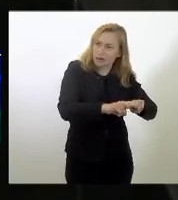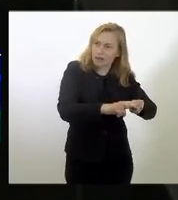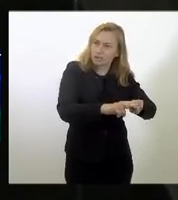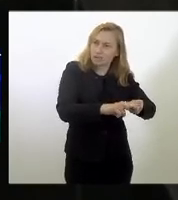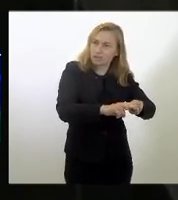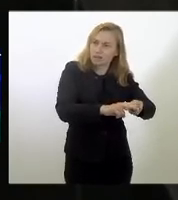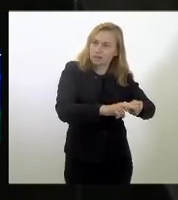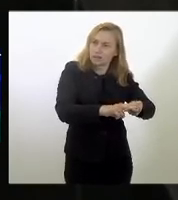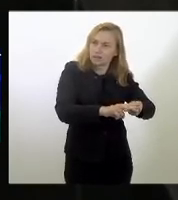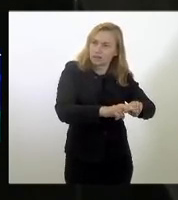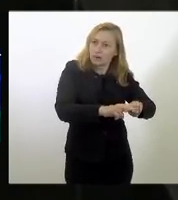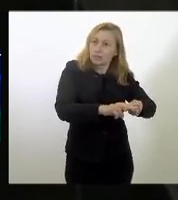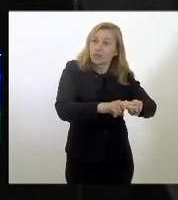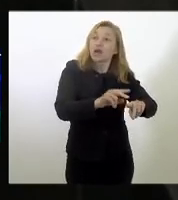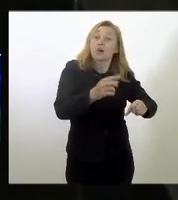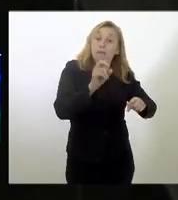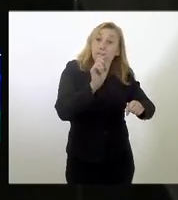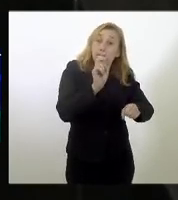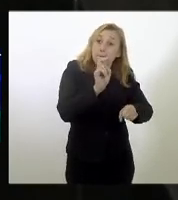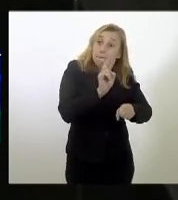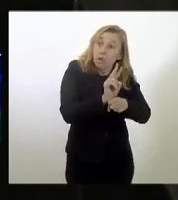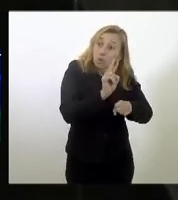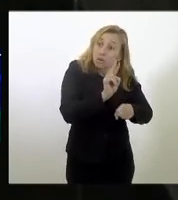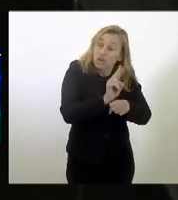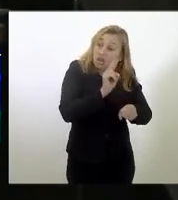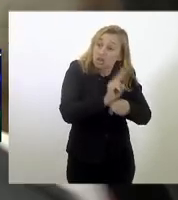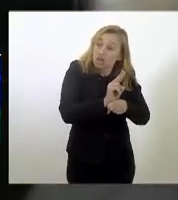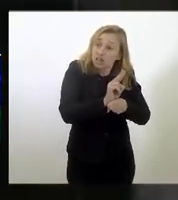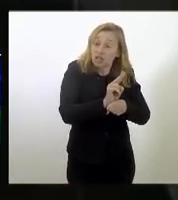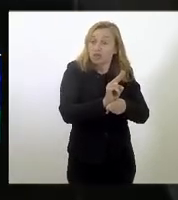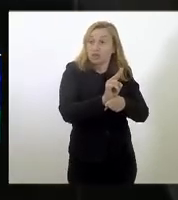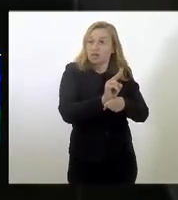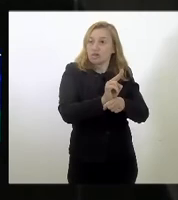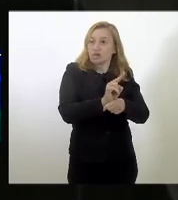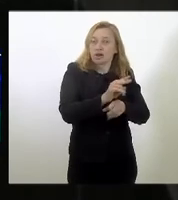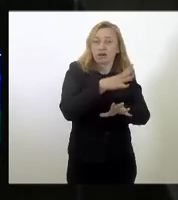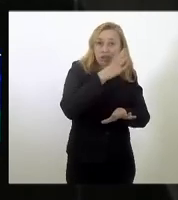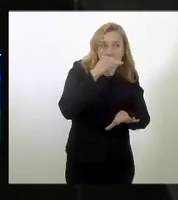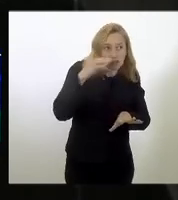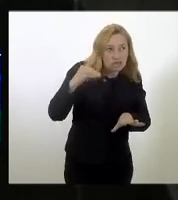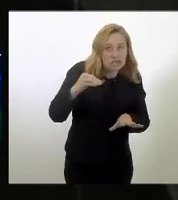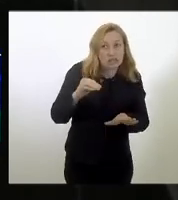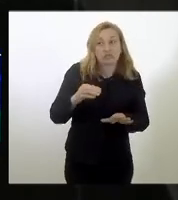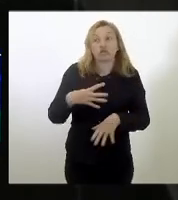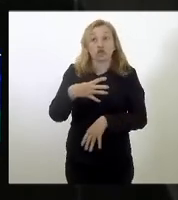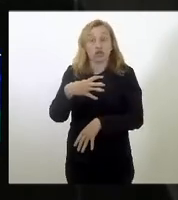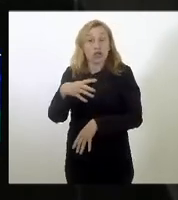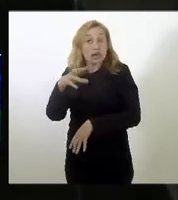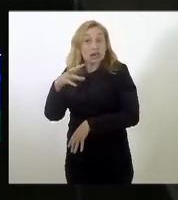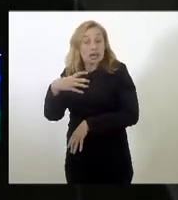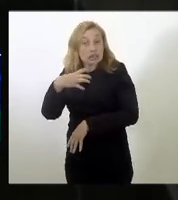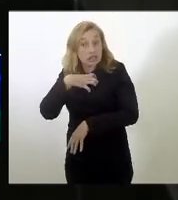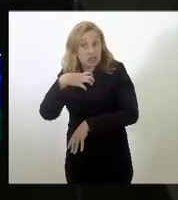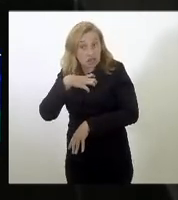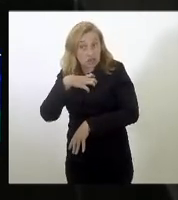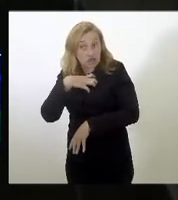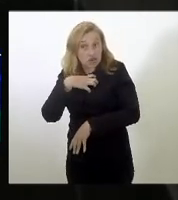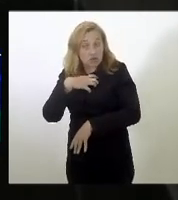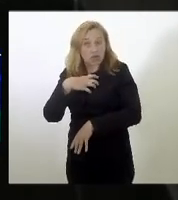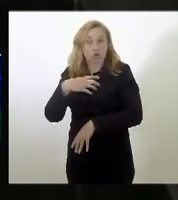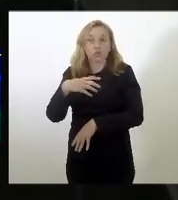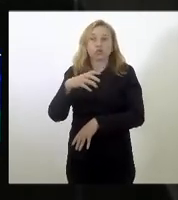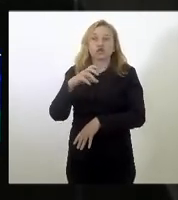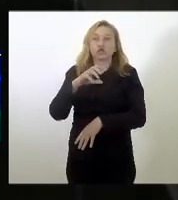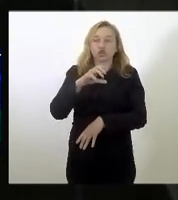integridade física, moral, preservada. Então, nesse sentido, Tia Ju, recolhemos as